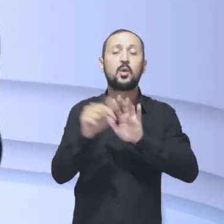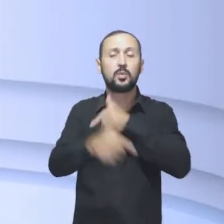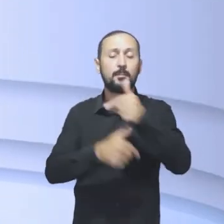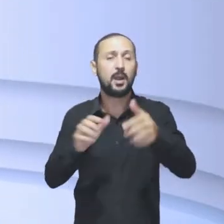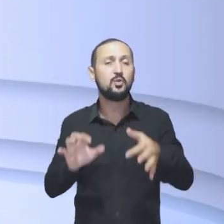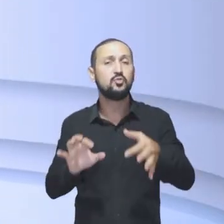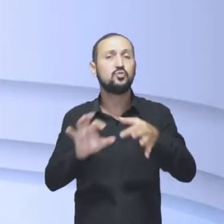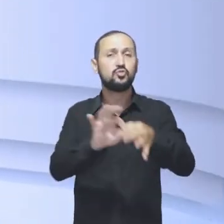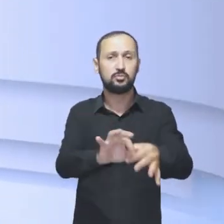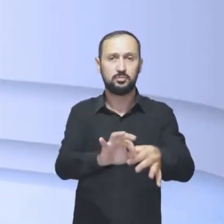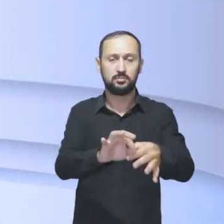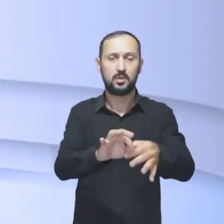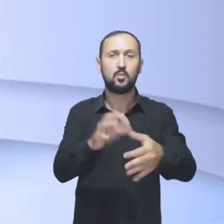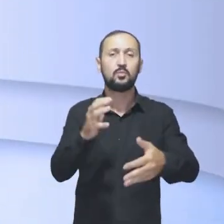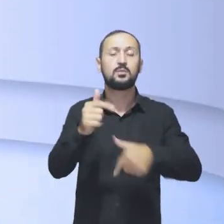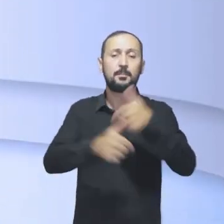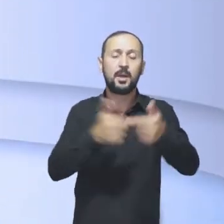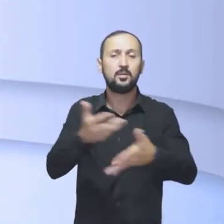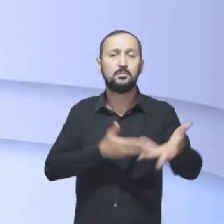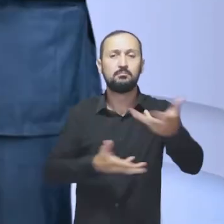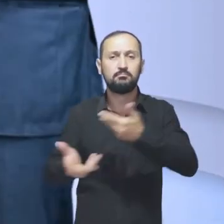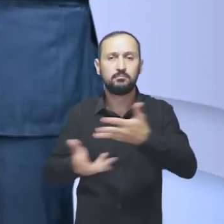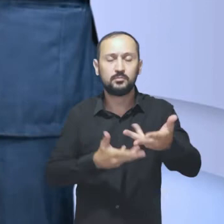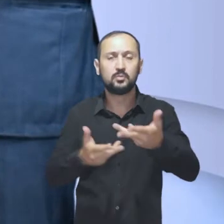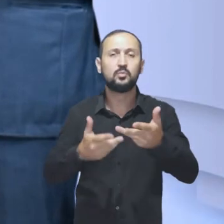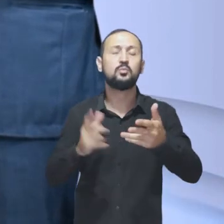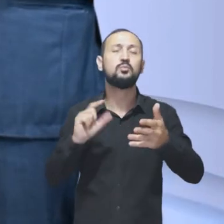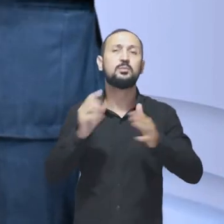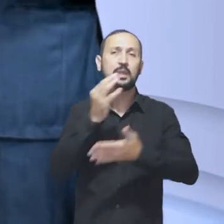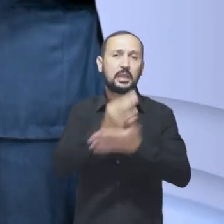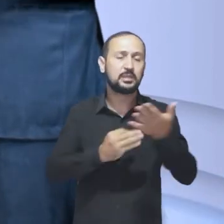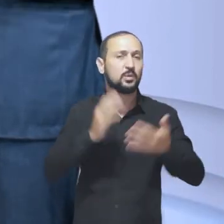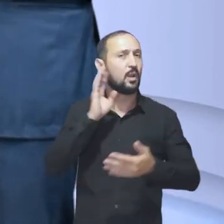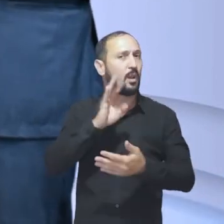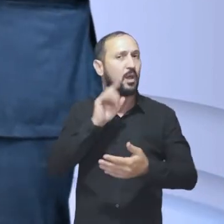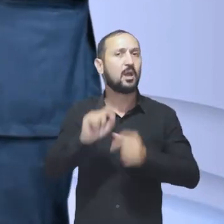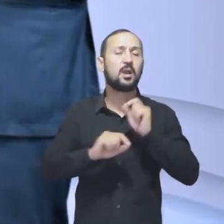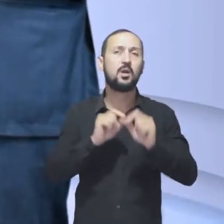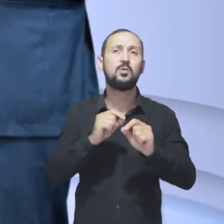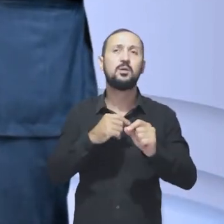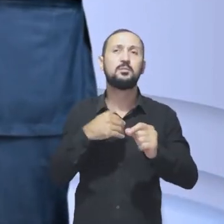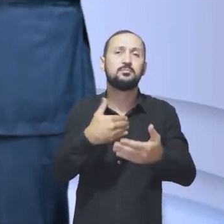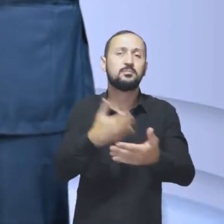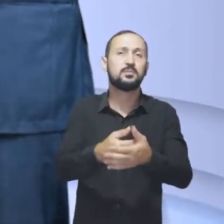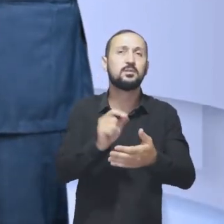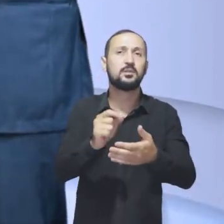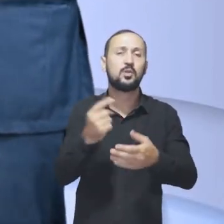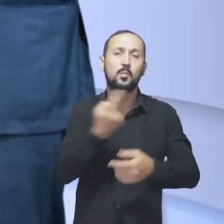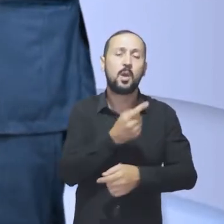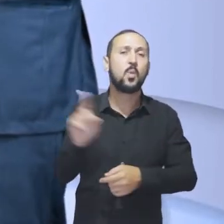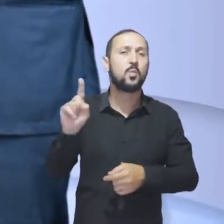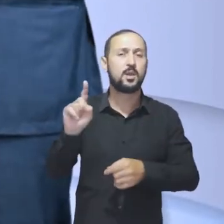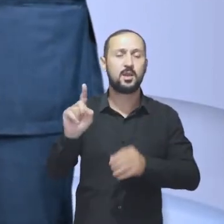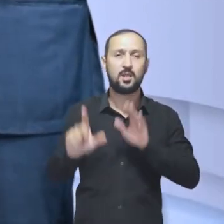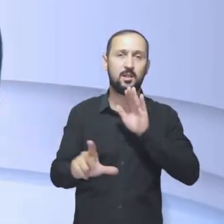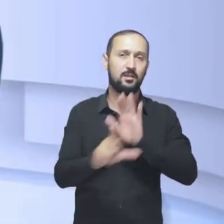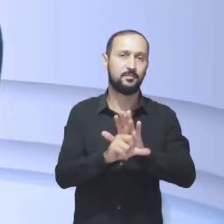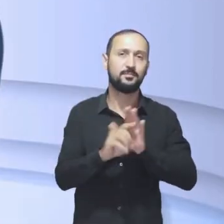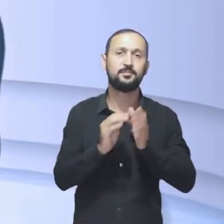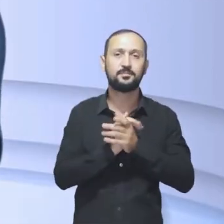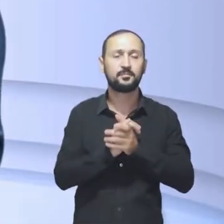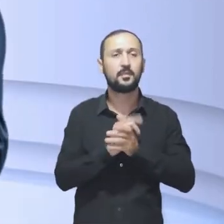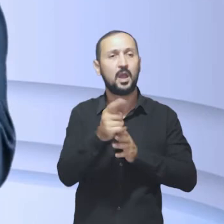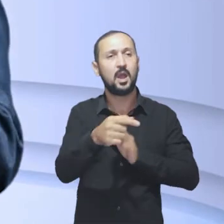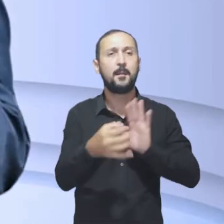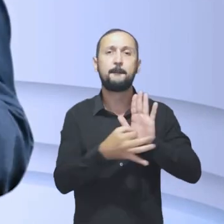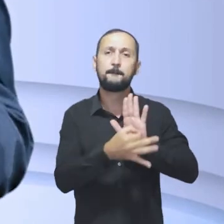texto legal chega ao final fruto de uma única ideia, Há um proponente, uma ideia original, mas no